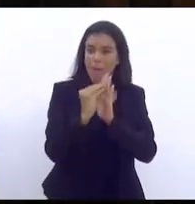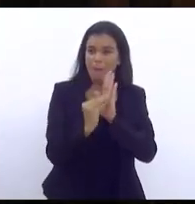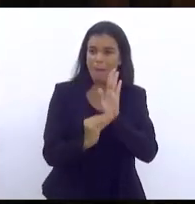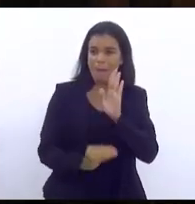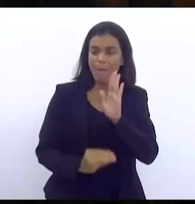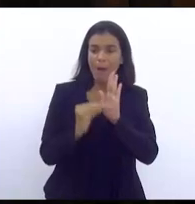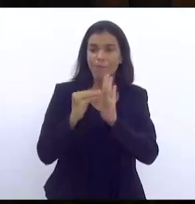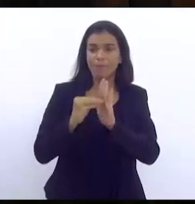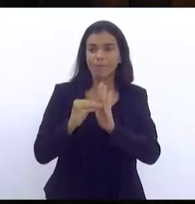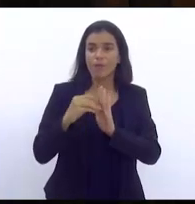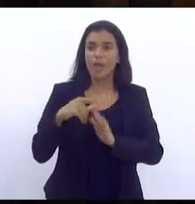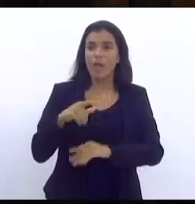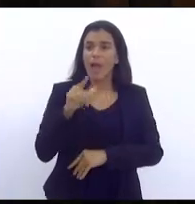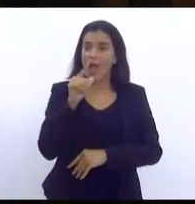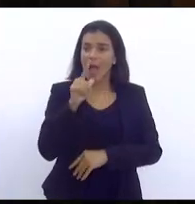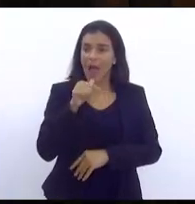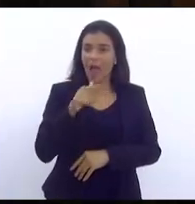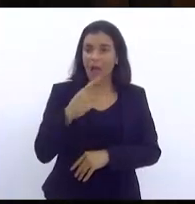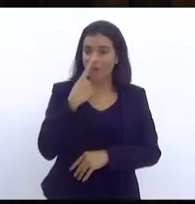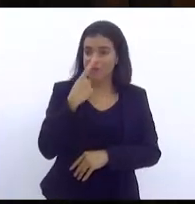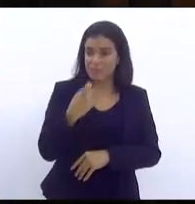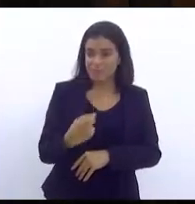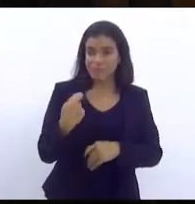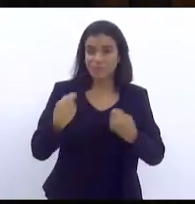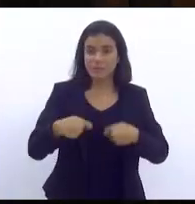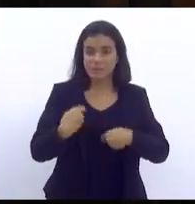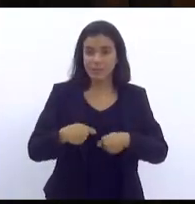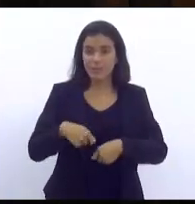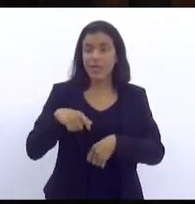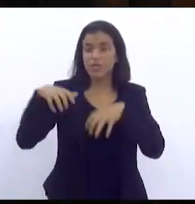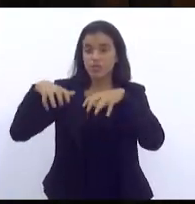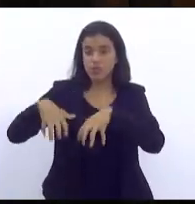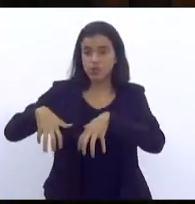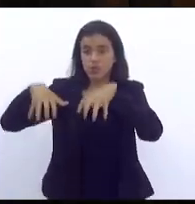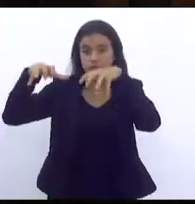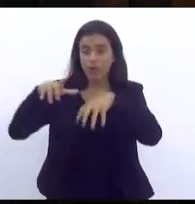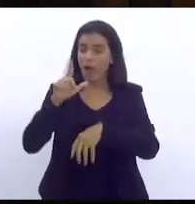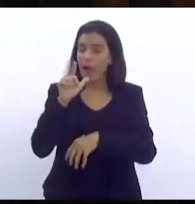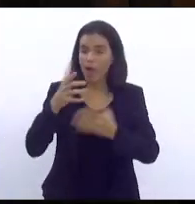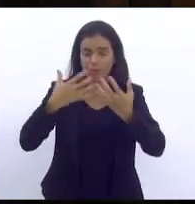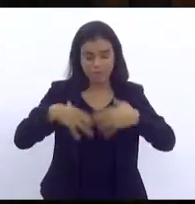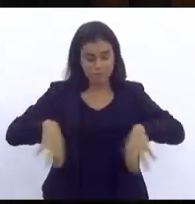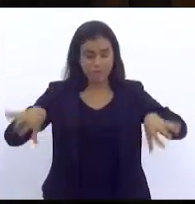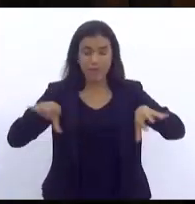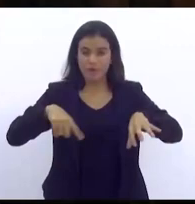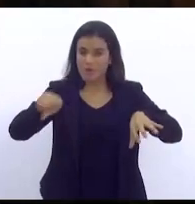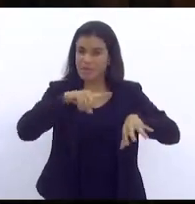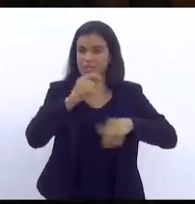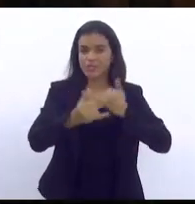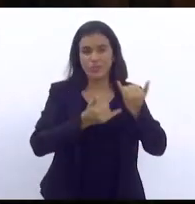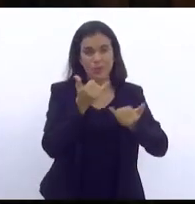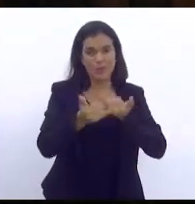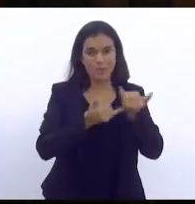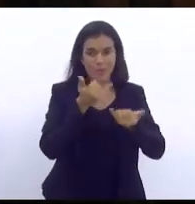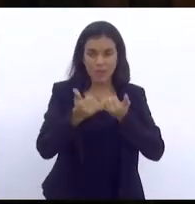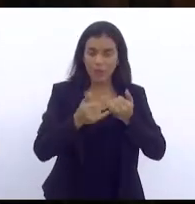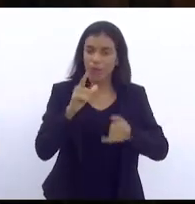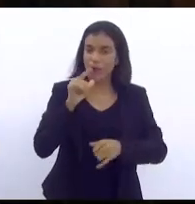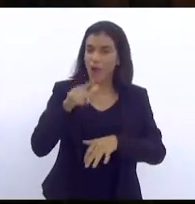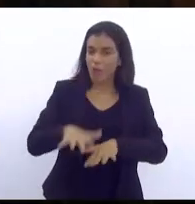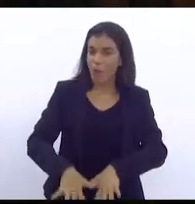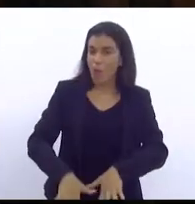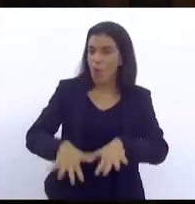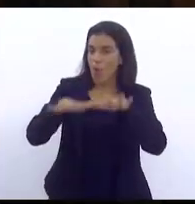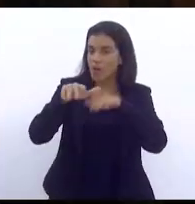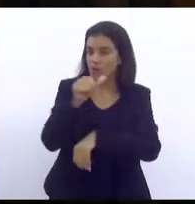esgoto sanitário tem que ter uma tubulação água de chuva é tubulação separada vocês estão brincando com as inundações do